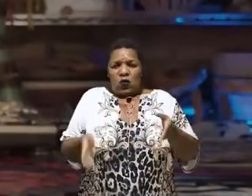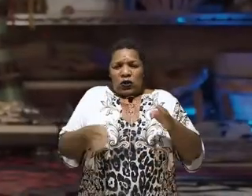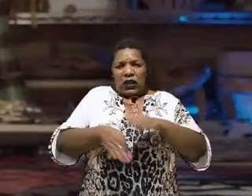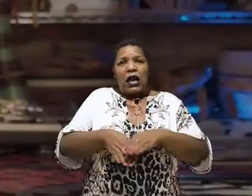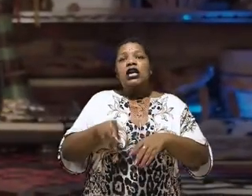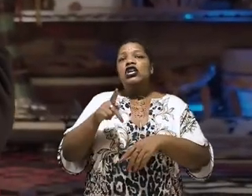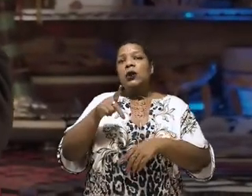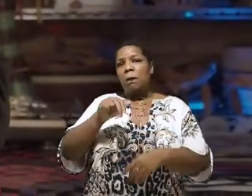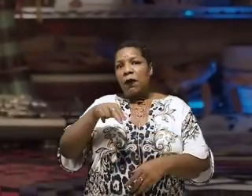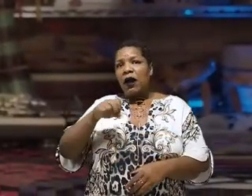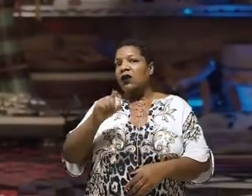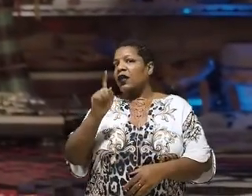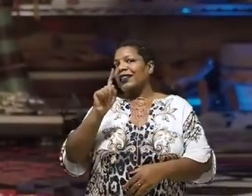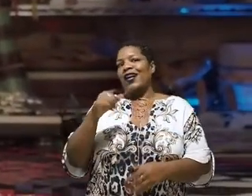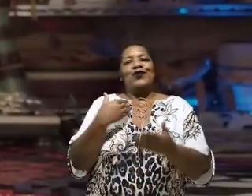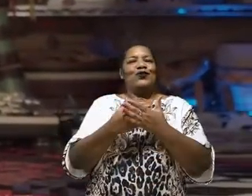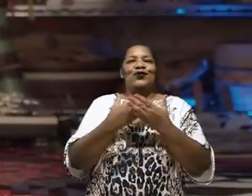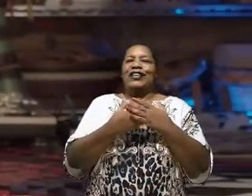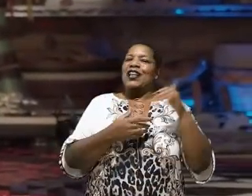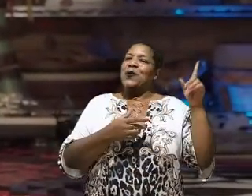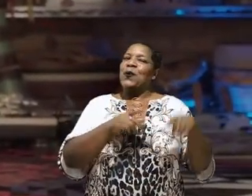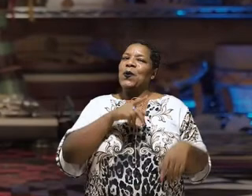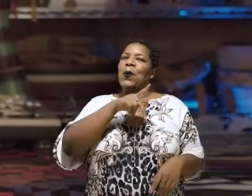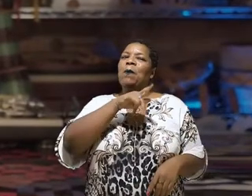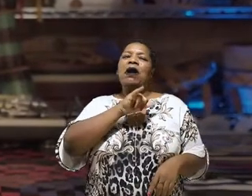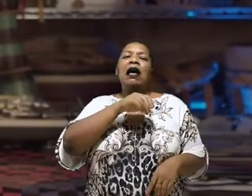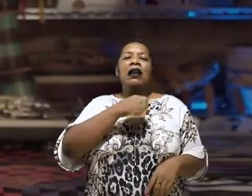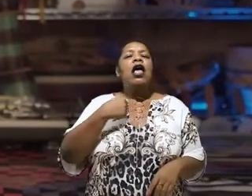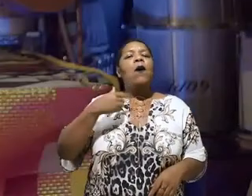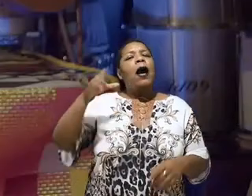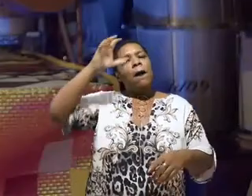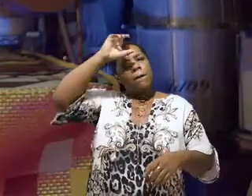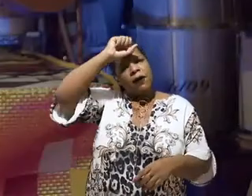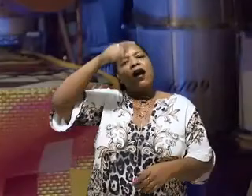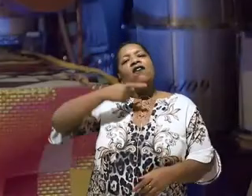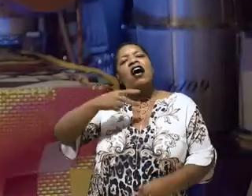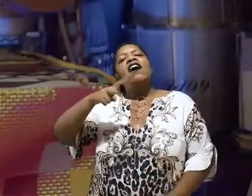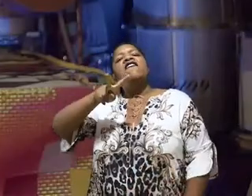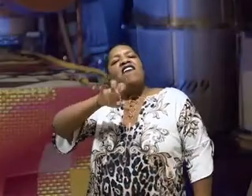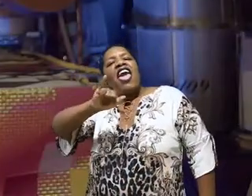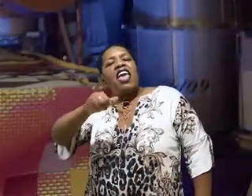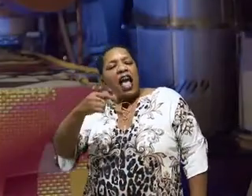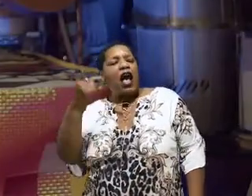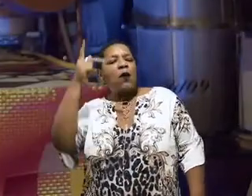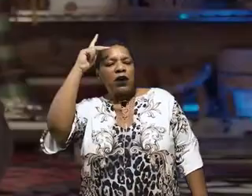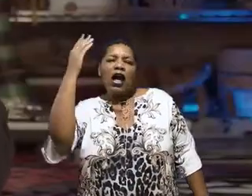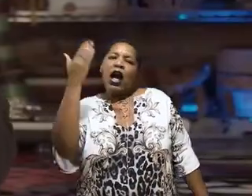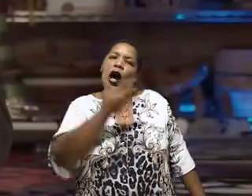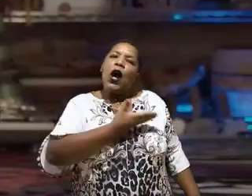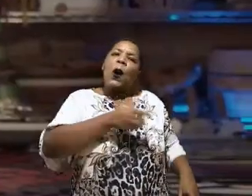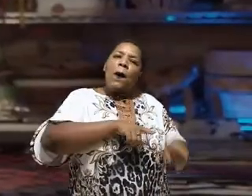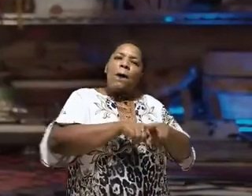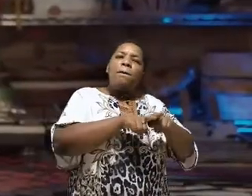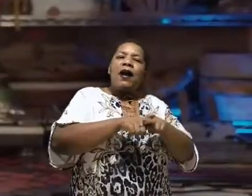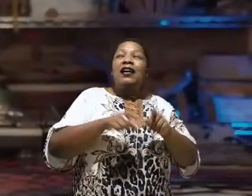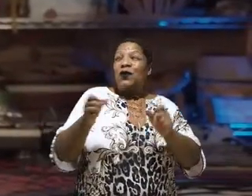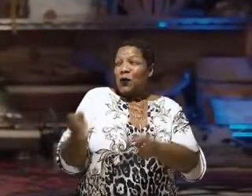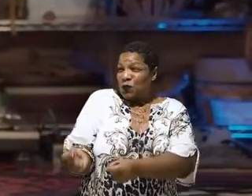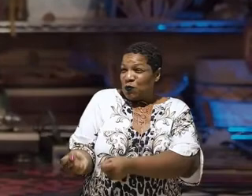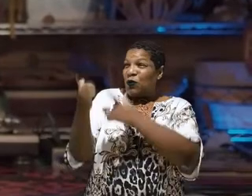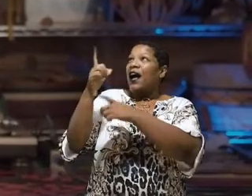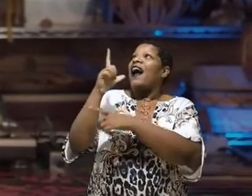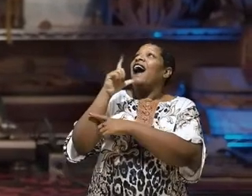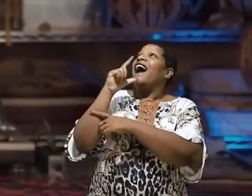28 fraldas de Pano não estudei no plano aprendi a falar velhos é aprendi a falar mano toma banho nos